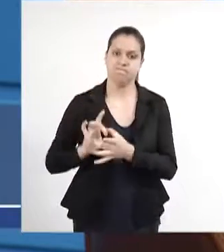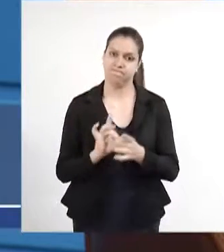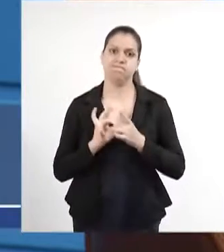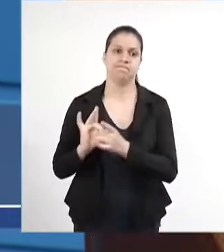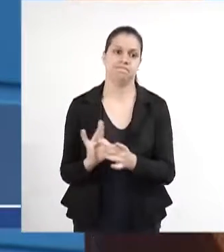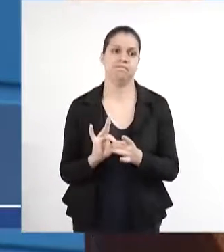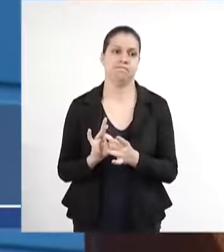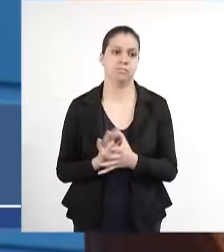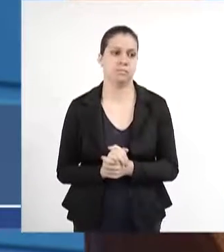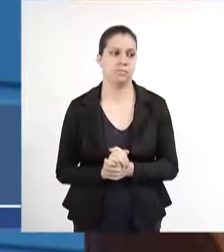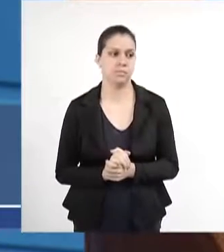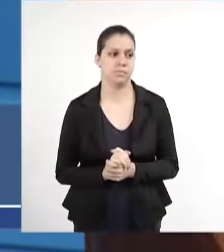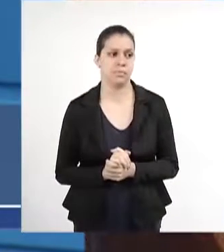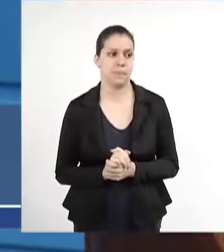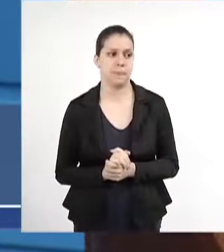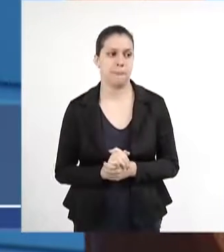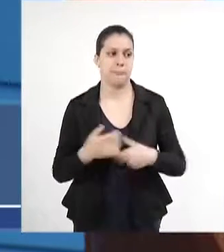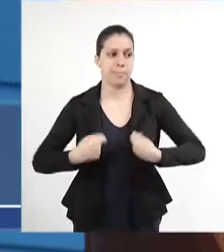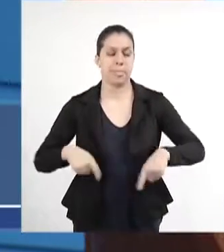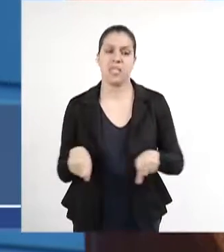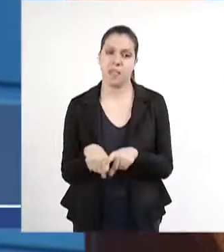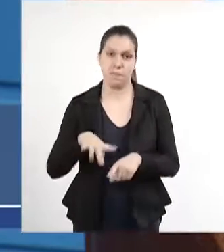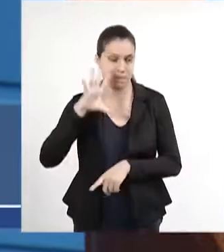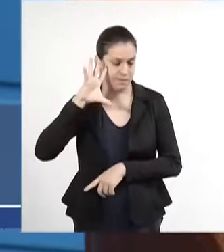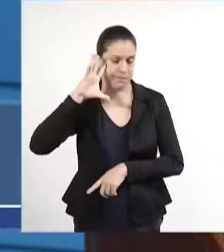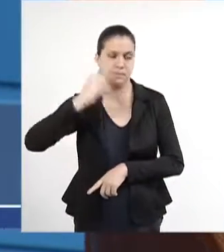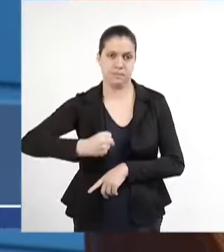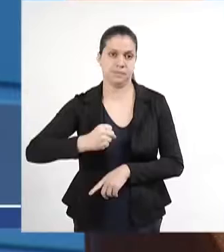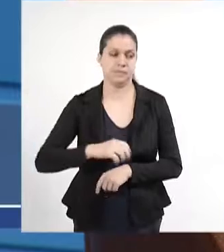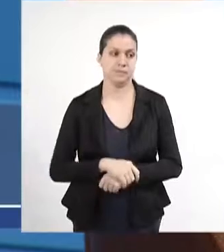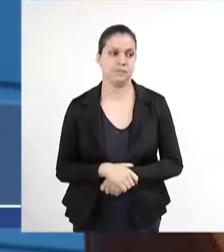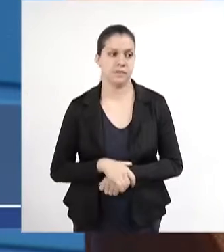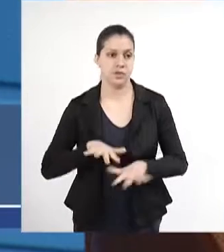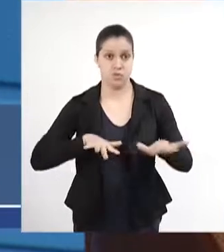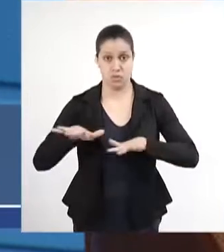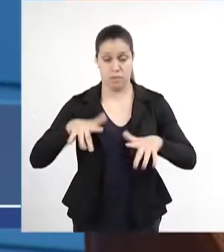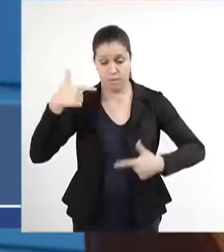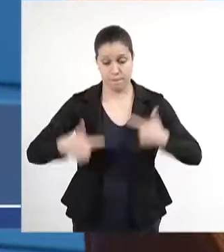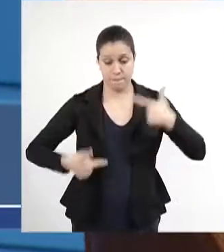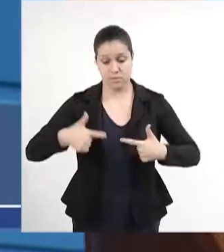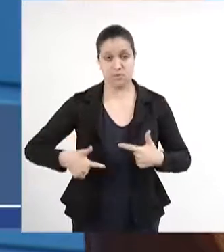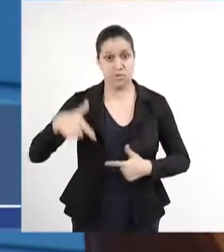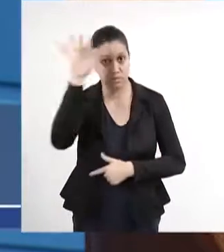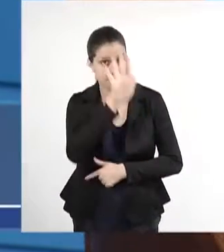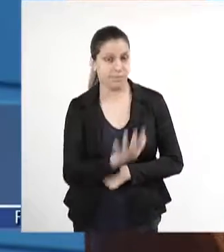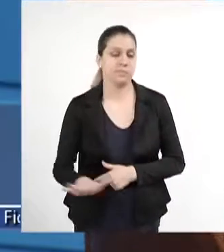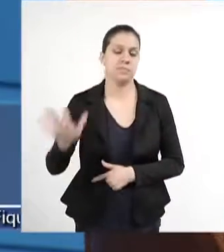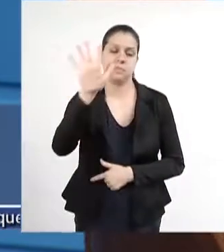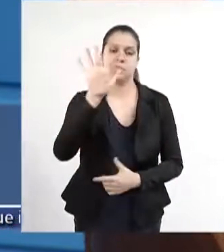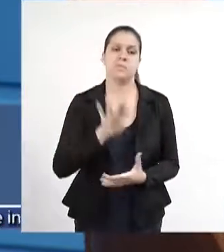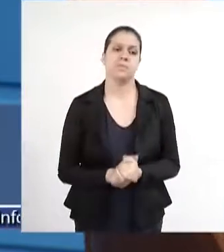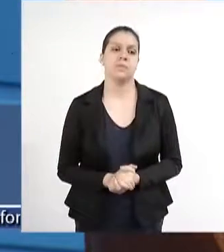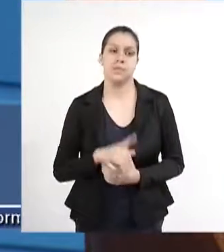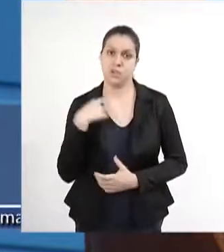país têm que tomar providências também para participar do movimento político nacional, no sentido